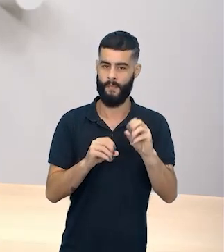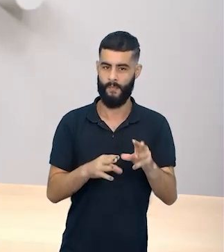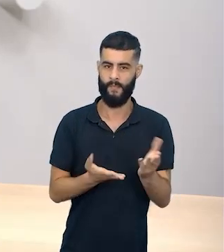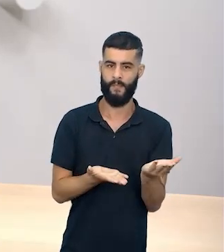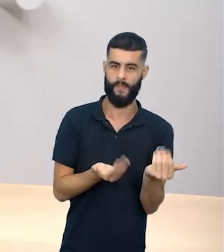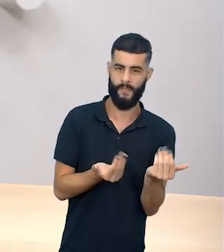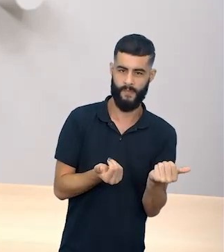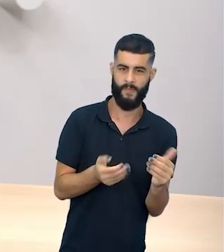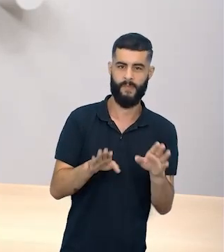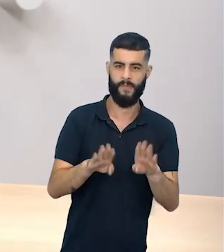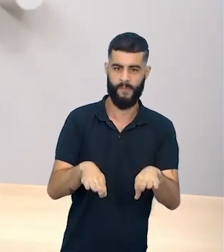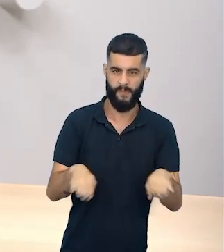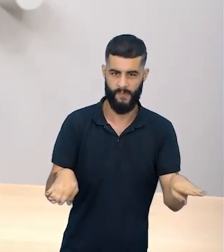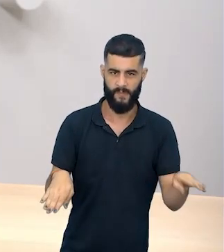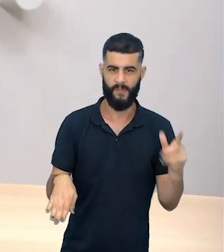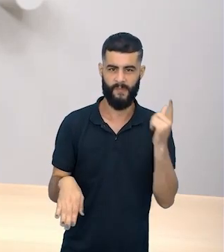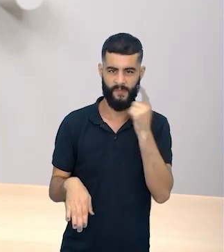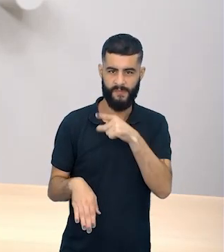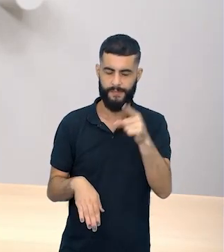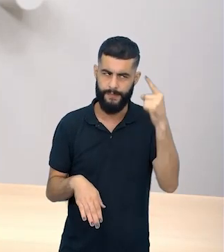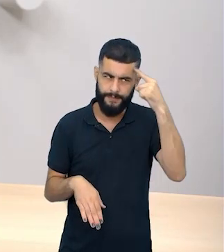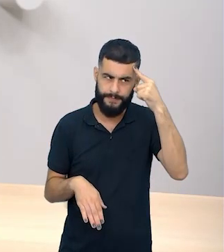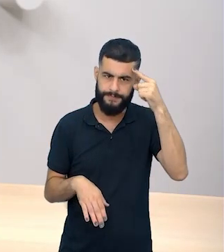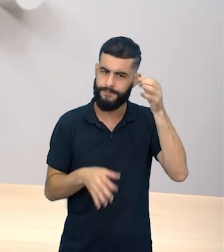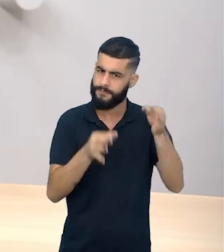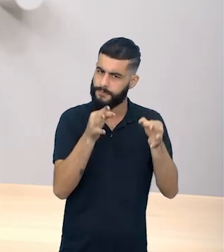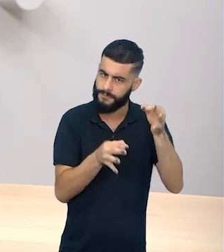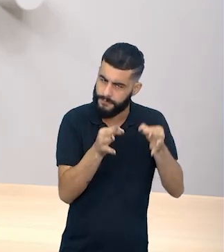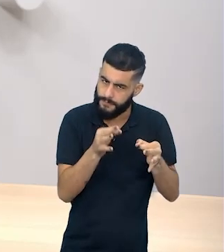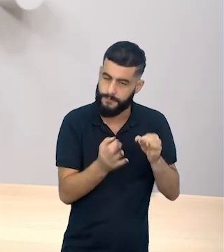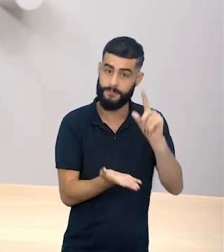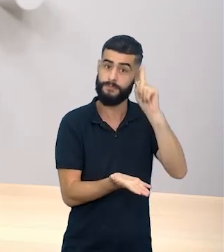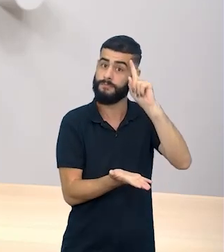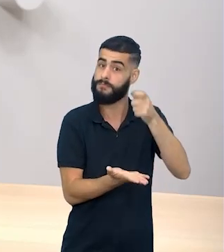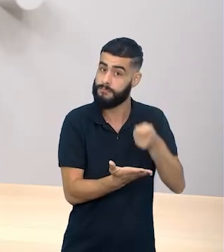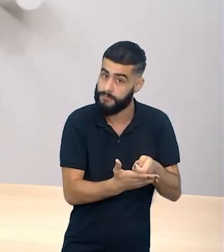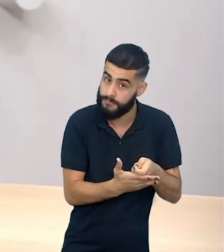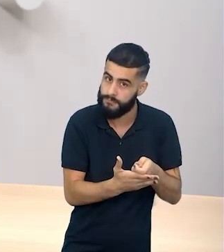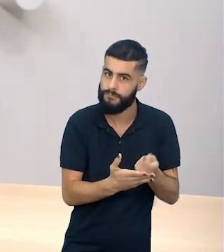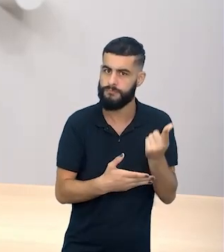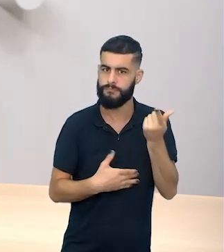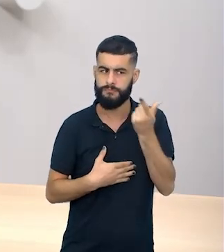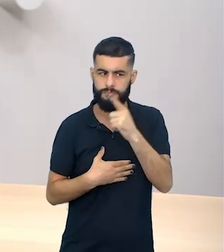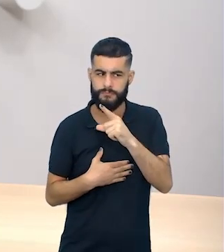para estabelecerem julgamentos, tomarem decisões e atuarem em crítica e